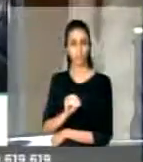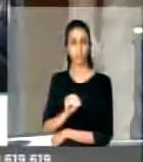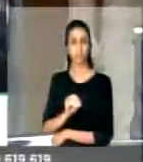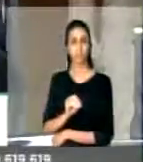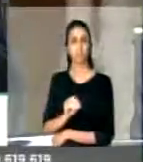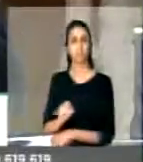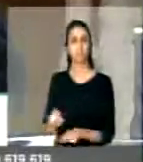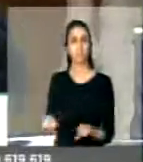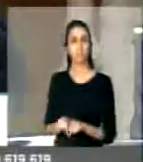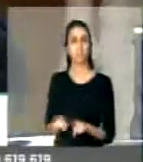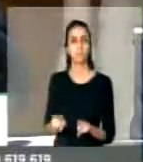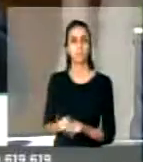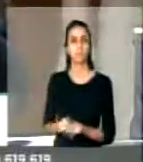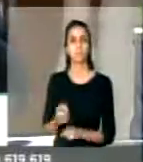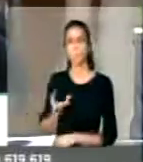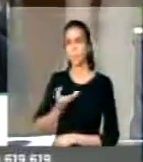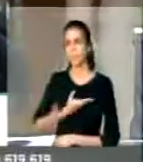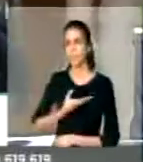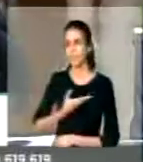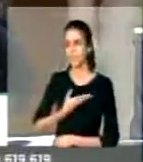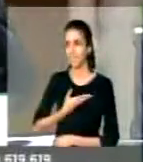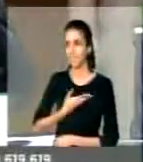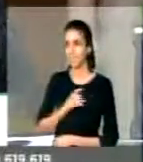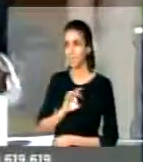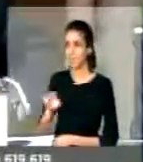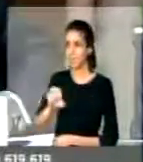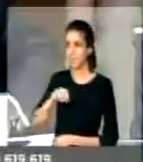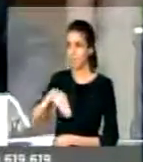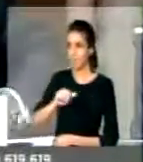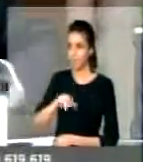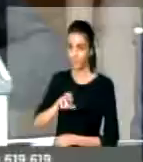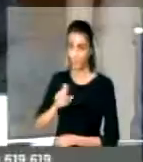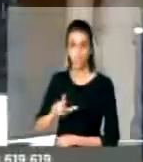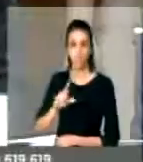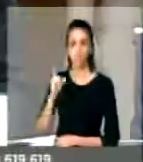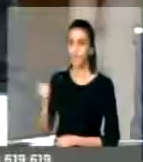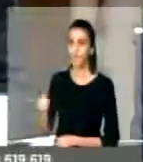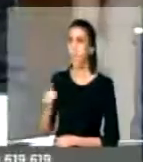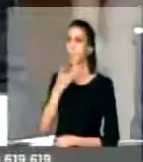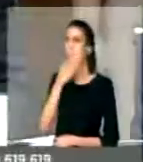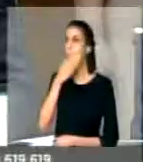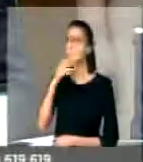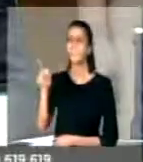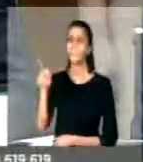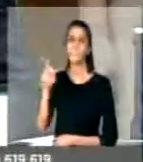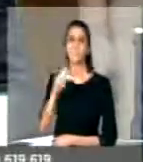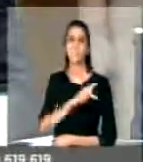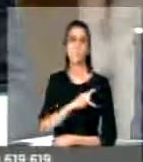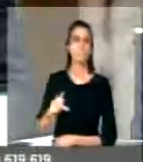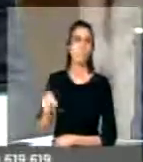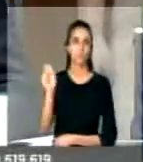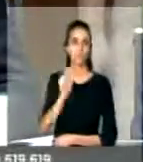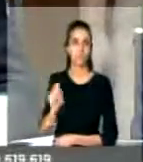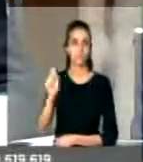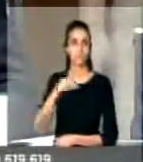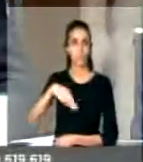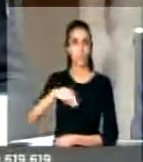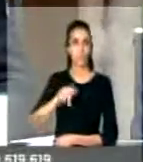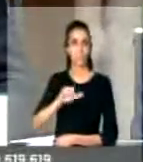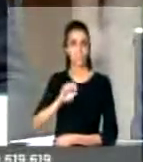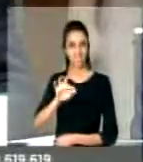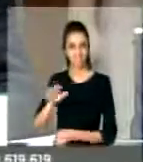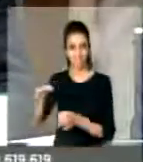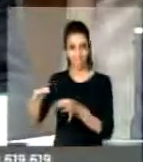também dos nossos amigos aqui, Emanuel Bonfim, presidente da Associação dos Magistrados do Estado de